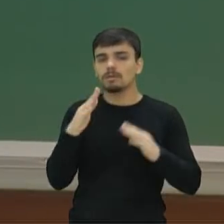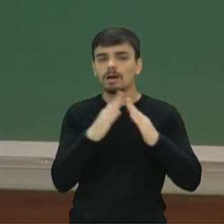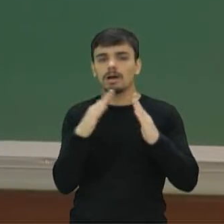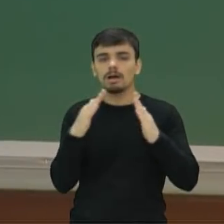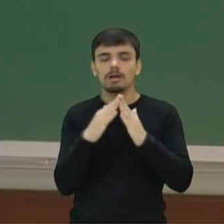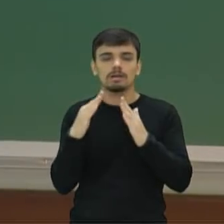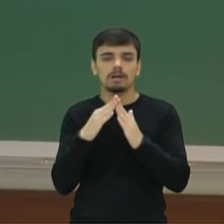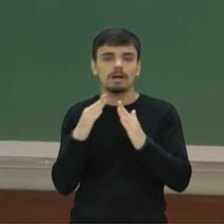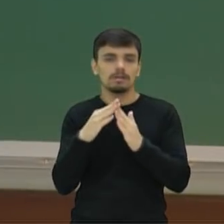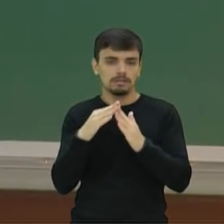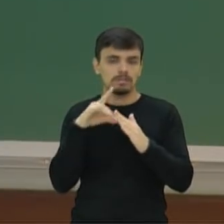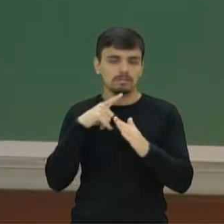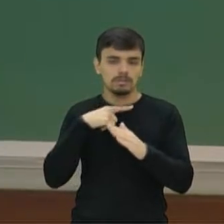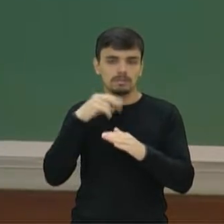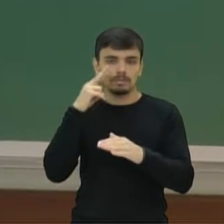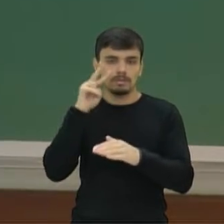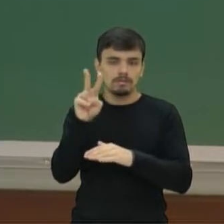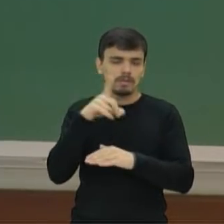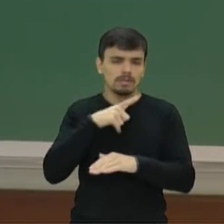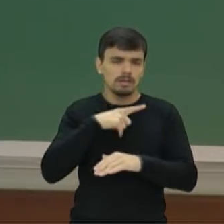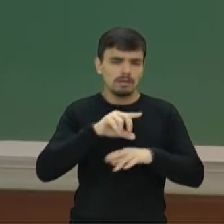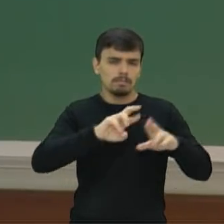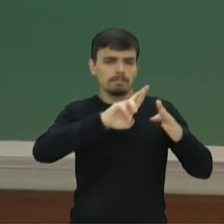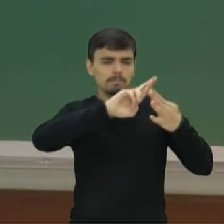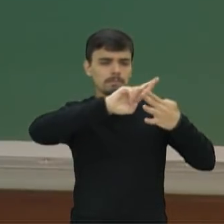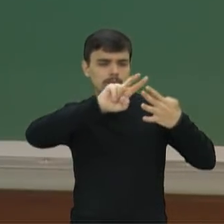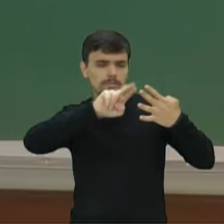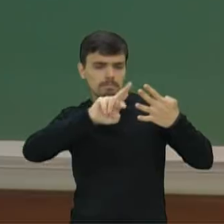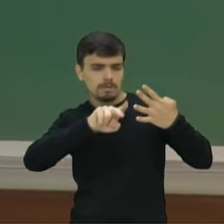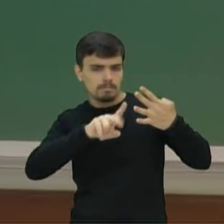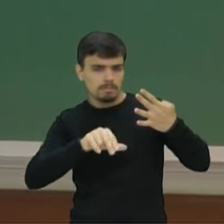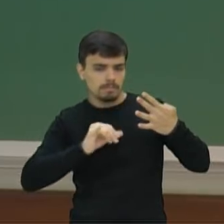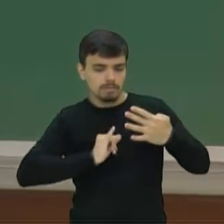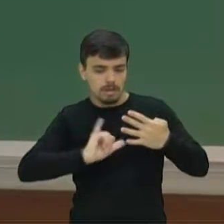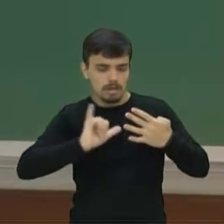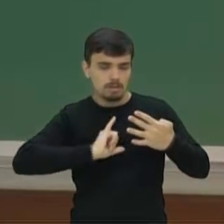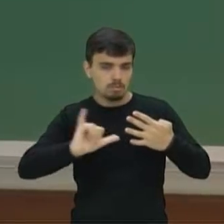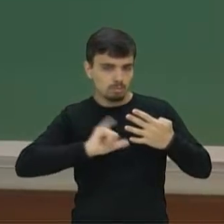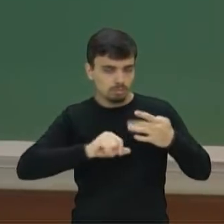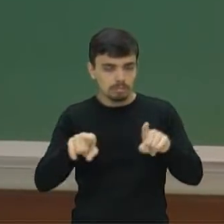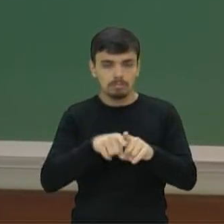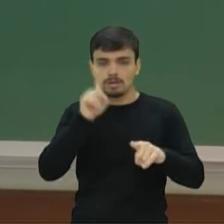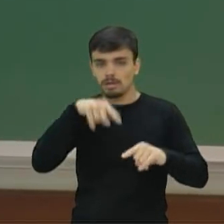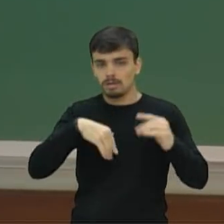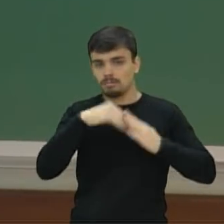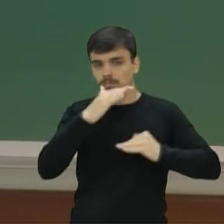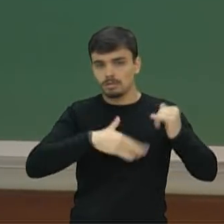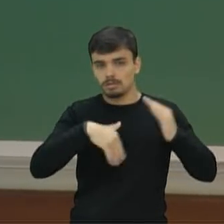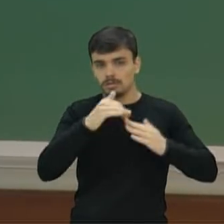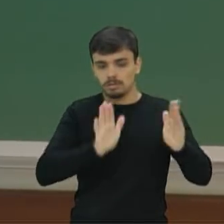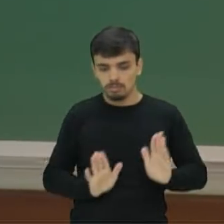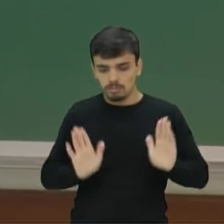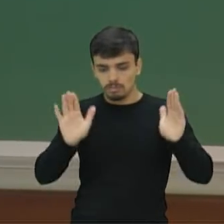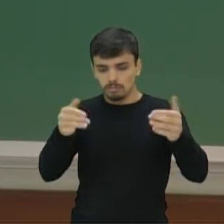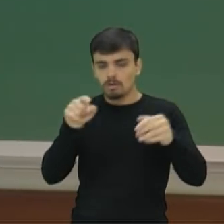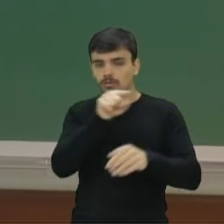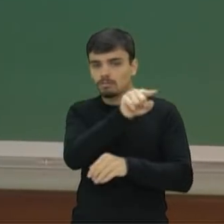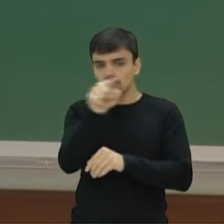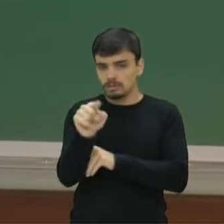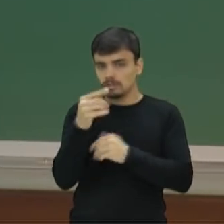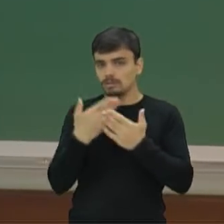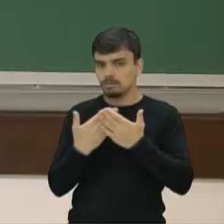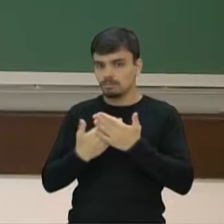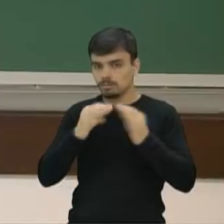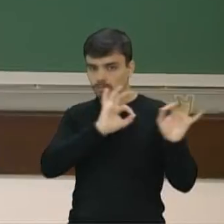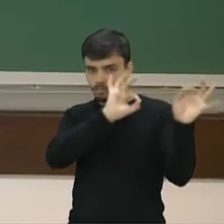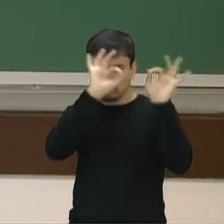partidas de futebol, você está vendo ali uma série de anúncios publicitários que foram produzidos e destinados a você que está assistindo em